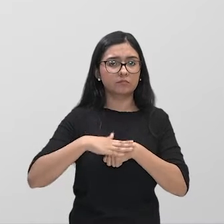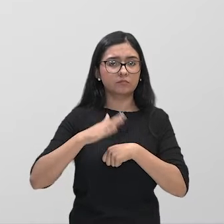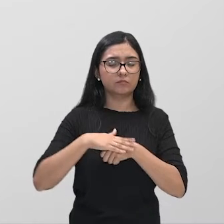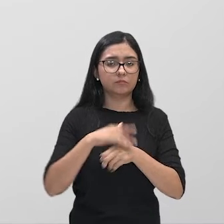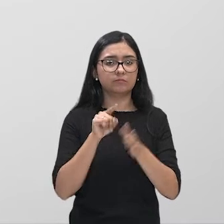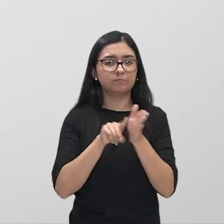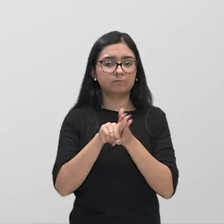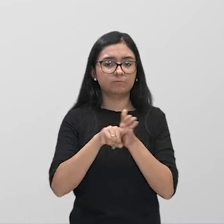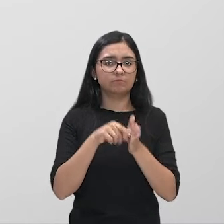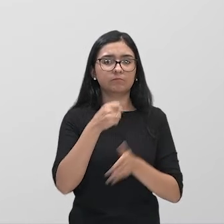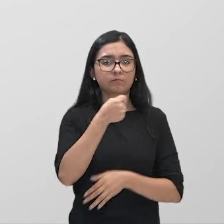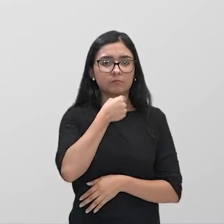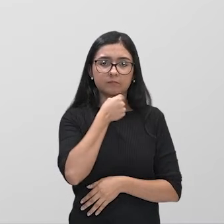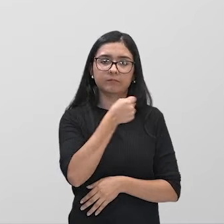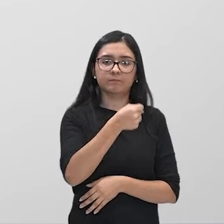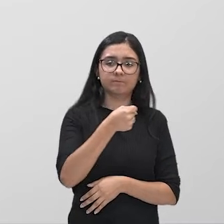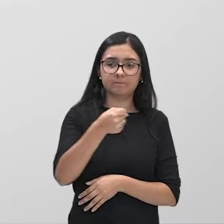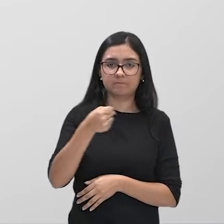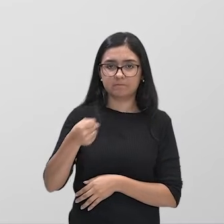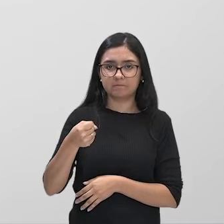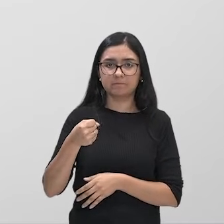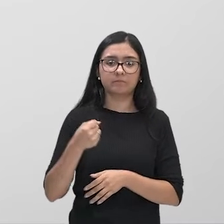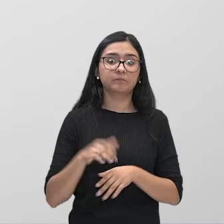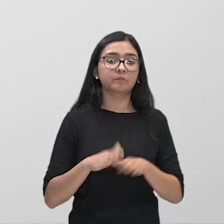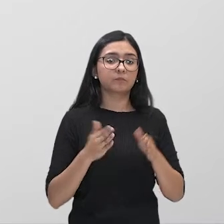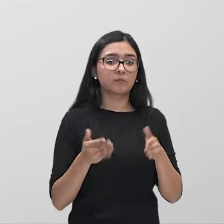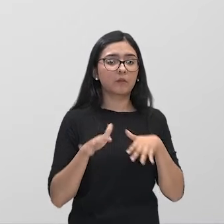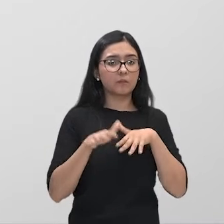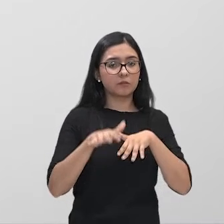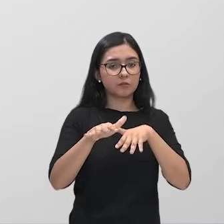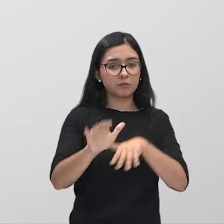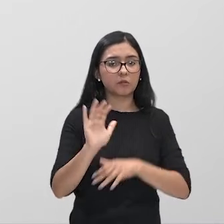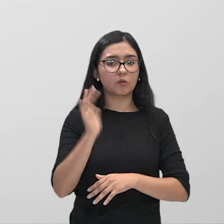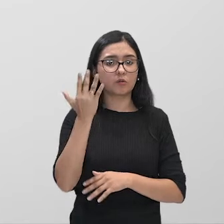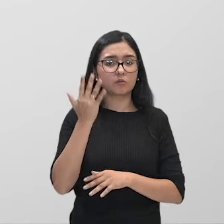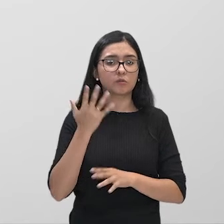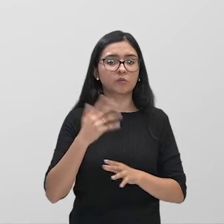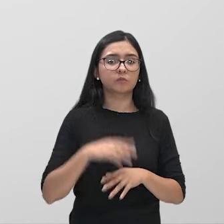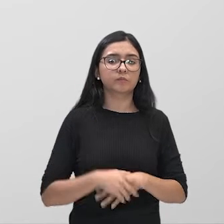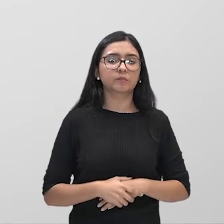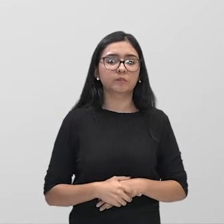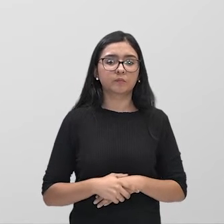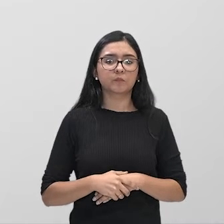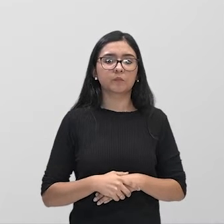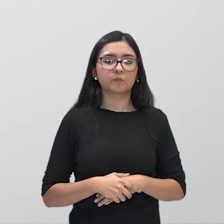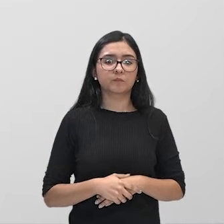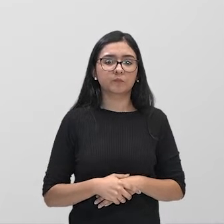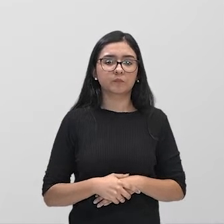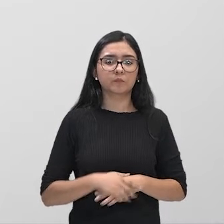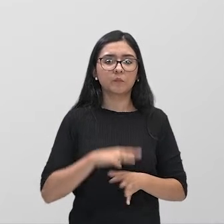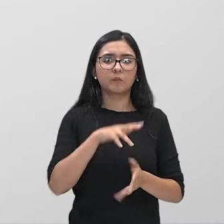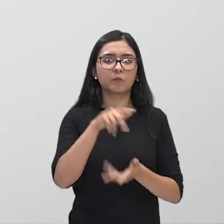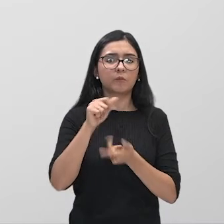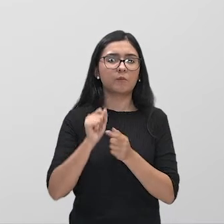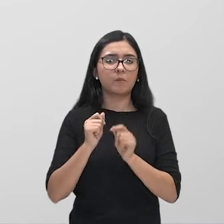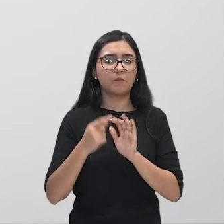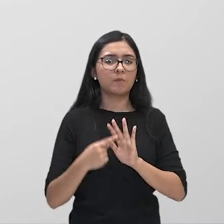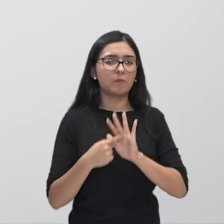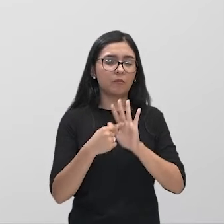entrevistas, né? As manifestações que acontecem em todo o mundo mostram que, apesar do progresso